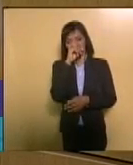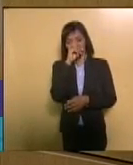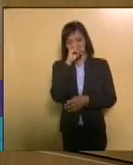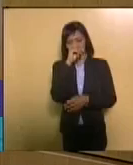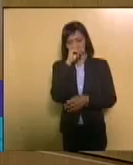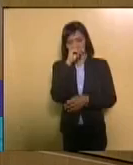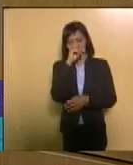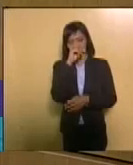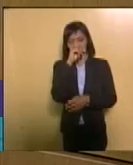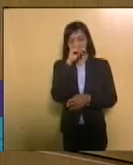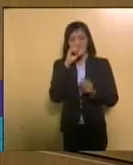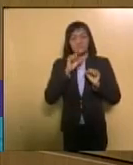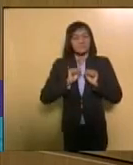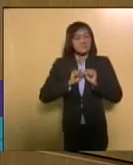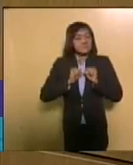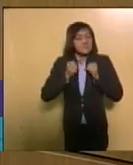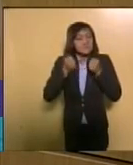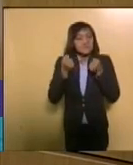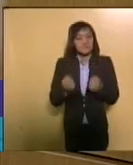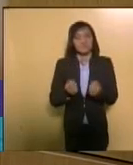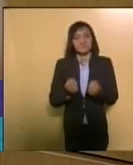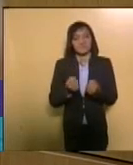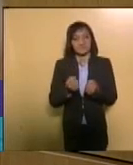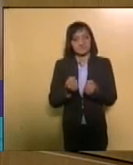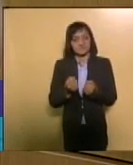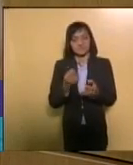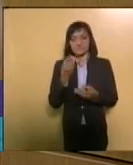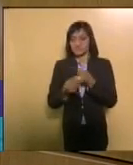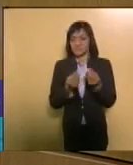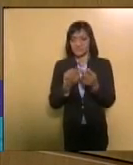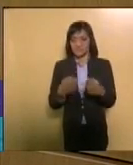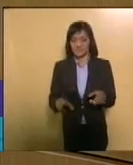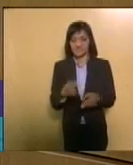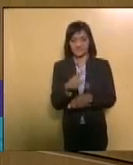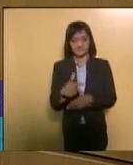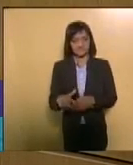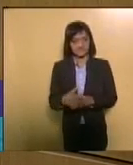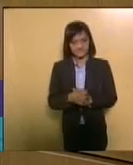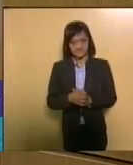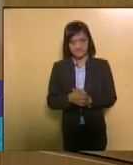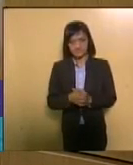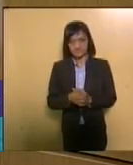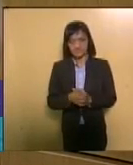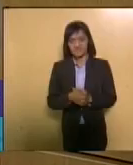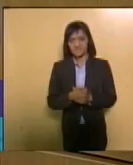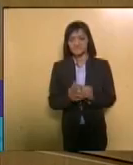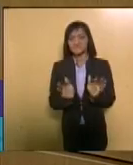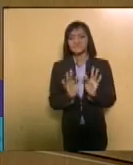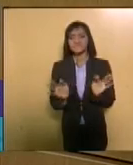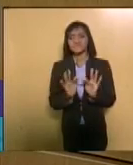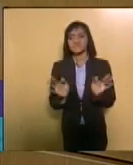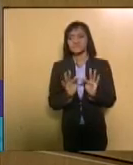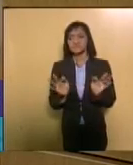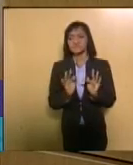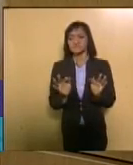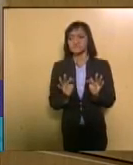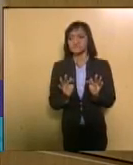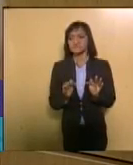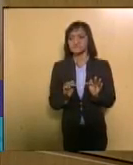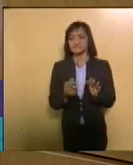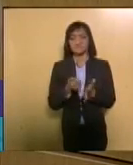imenso das organizações policiais que não se tradu em resultado e ele fez algo muito simples naquele momento que não